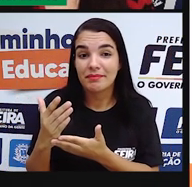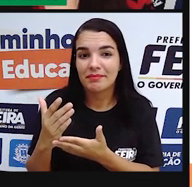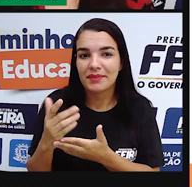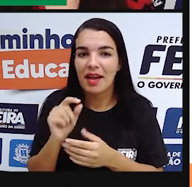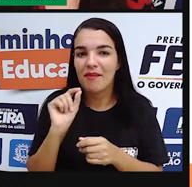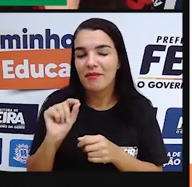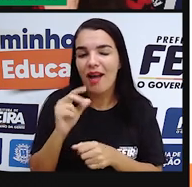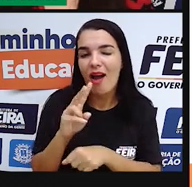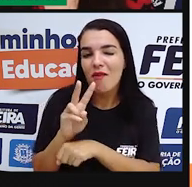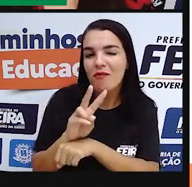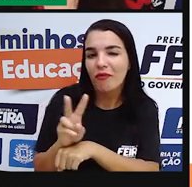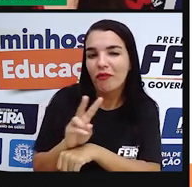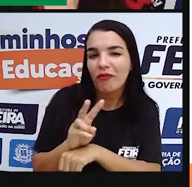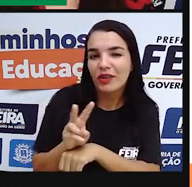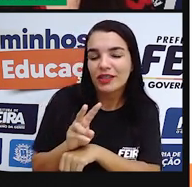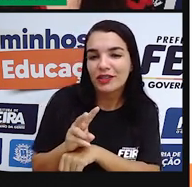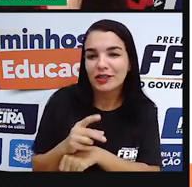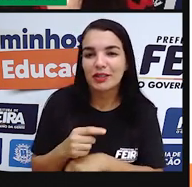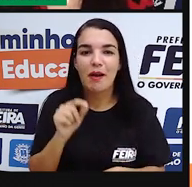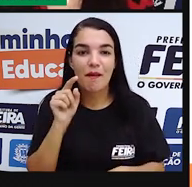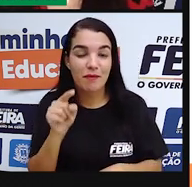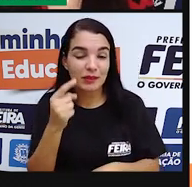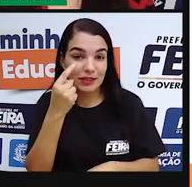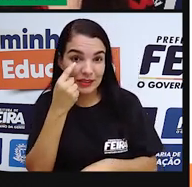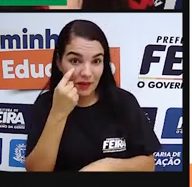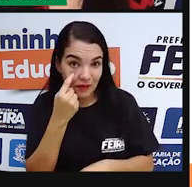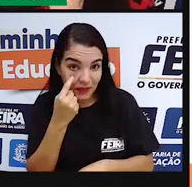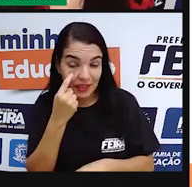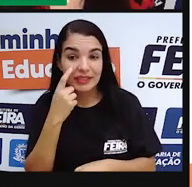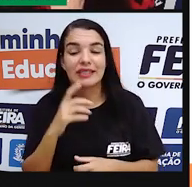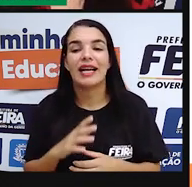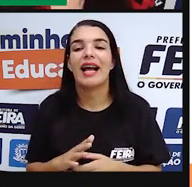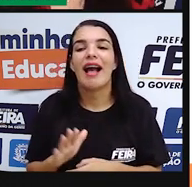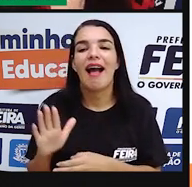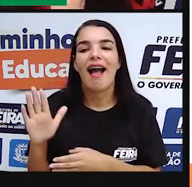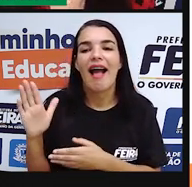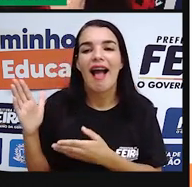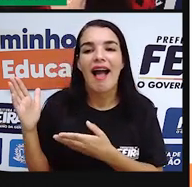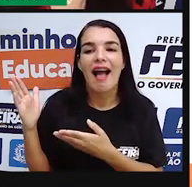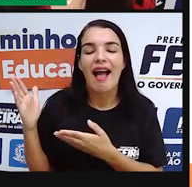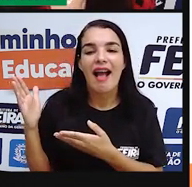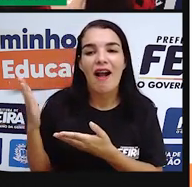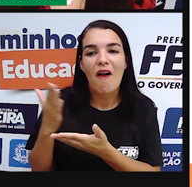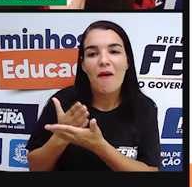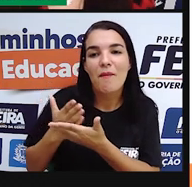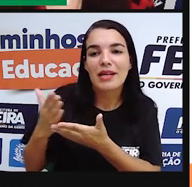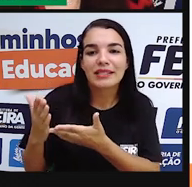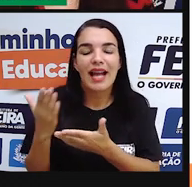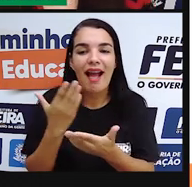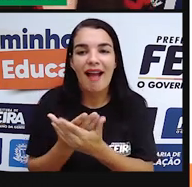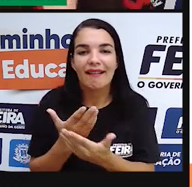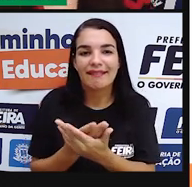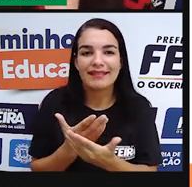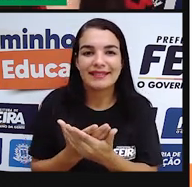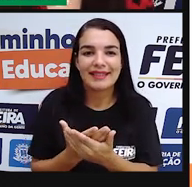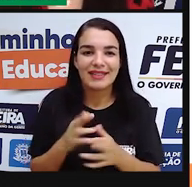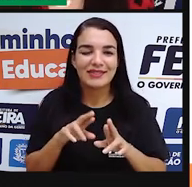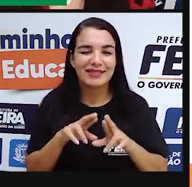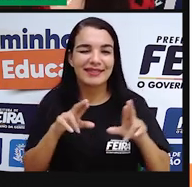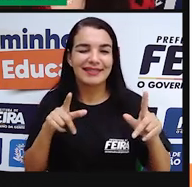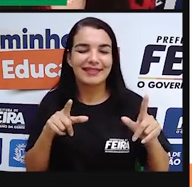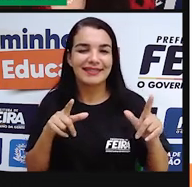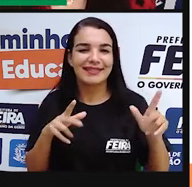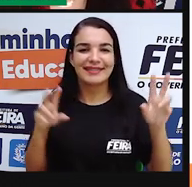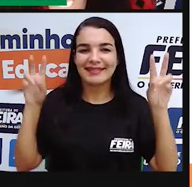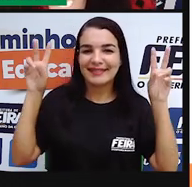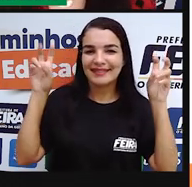Pró trouxe aqui um pequeno videozinho para vocês, para a gente introduzir de uma forma diferente esse assunto